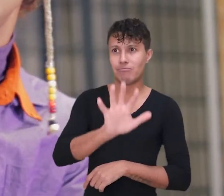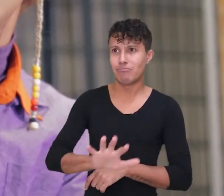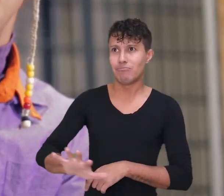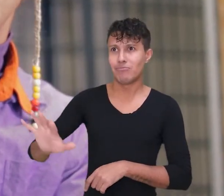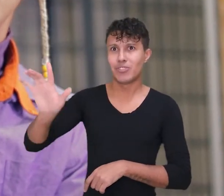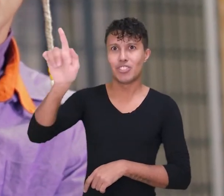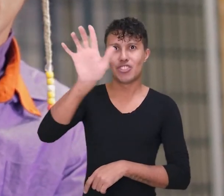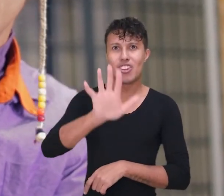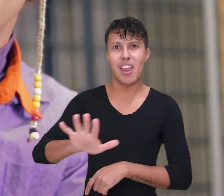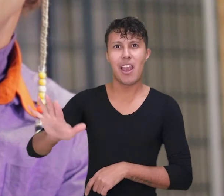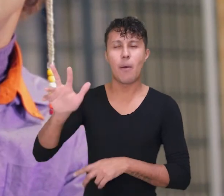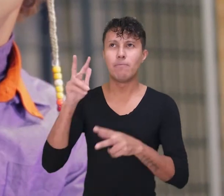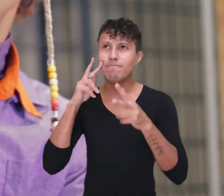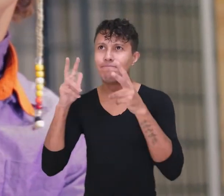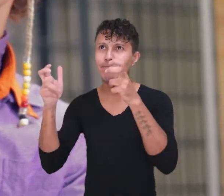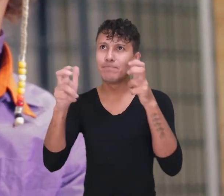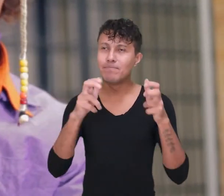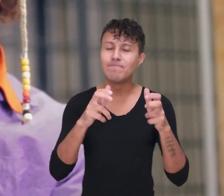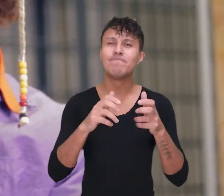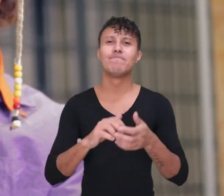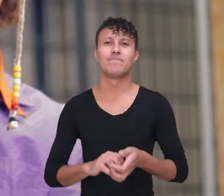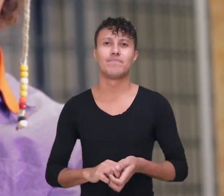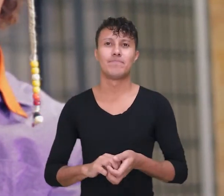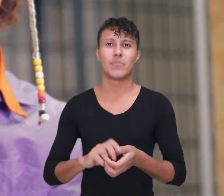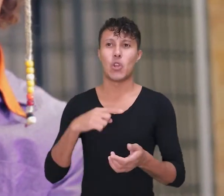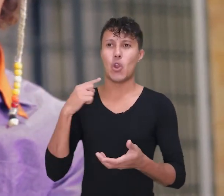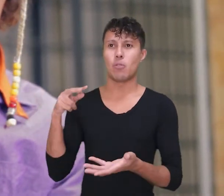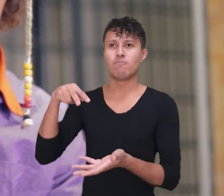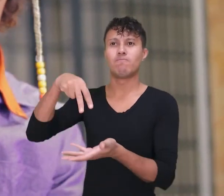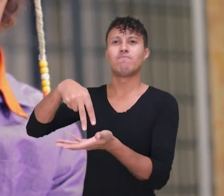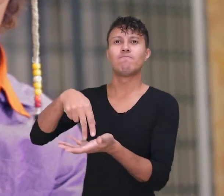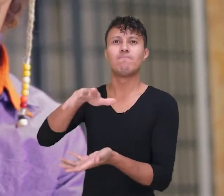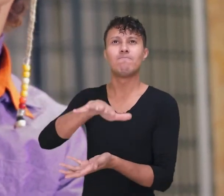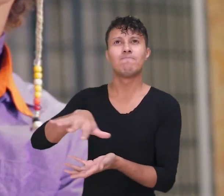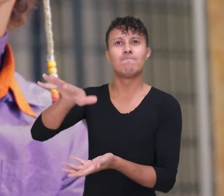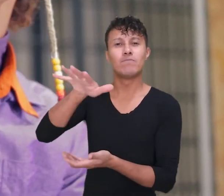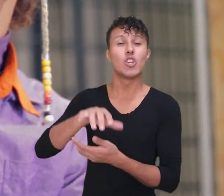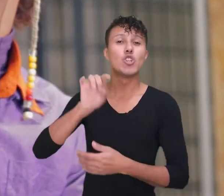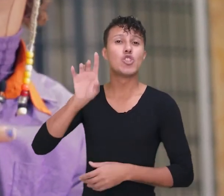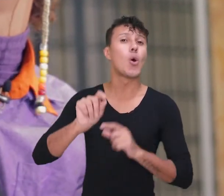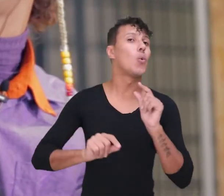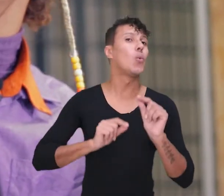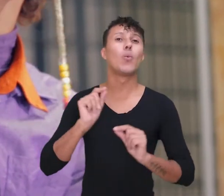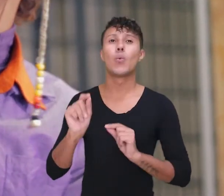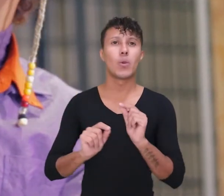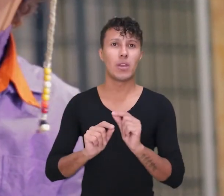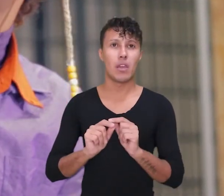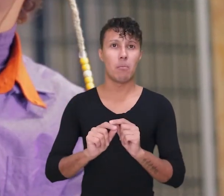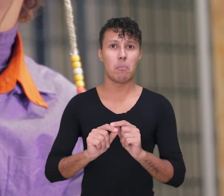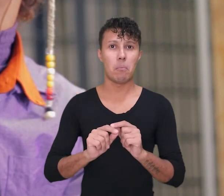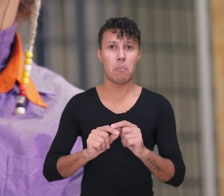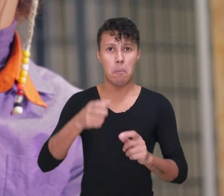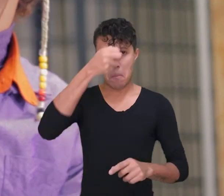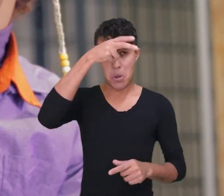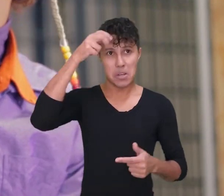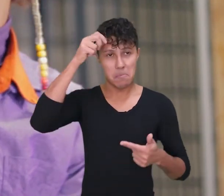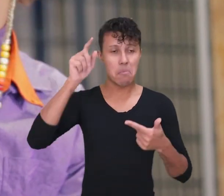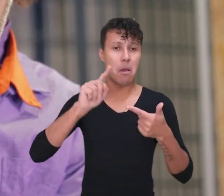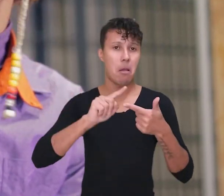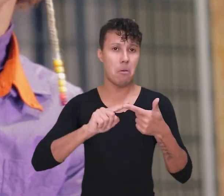está estabelecido, do cenário... não só municipal,